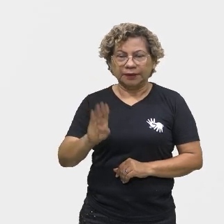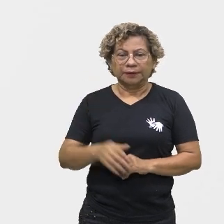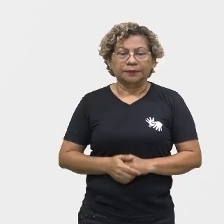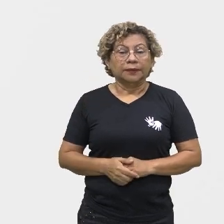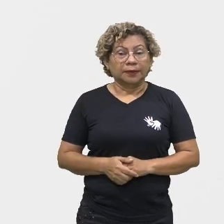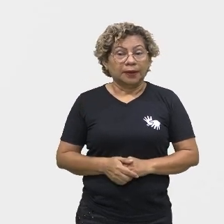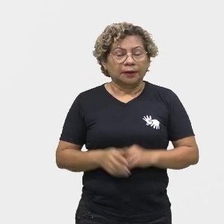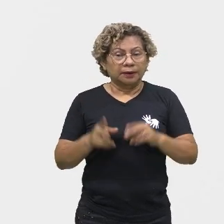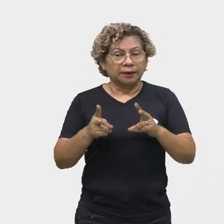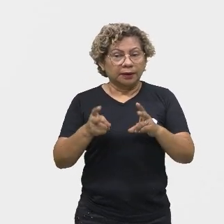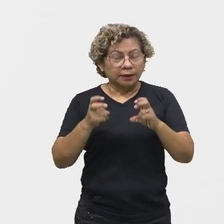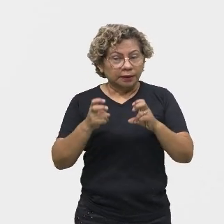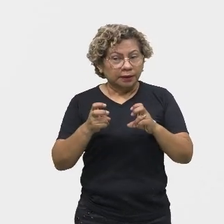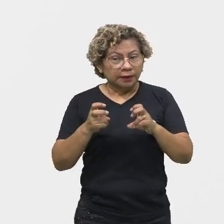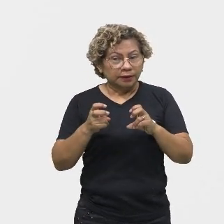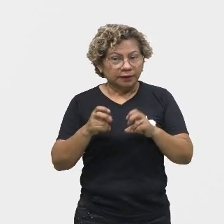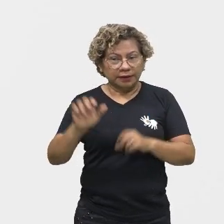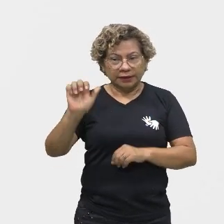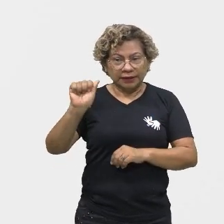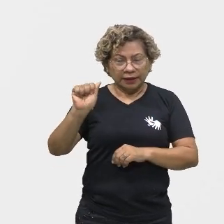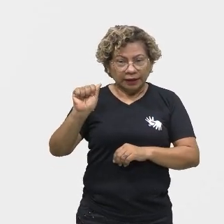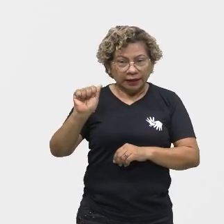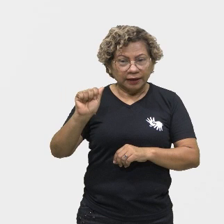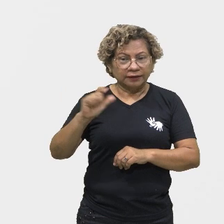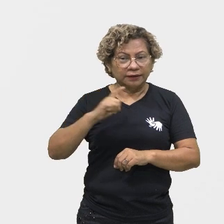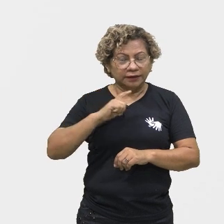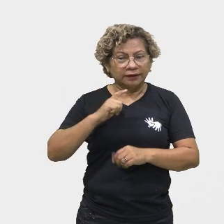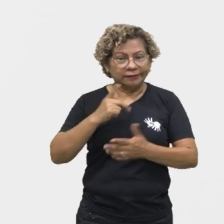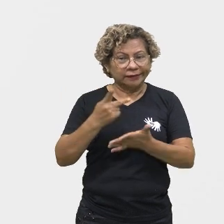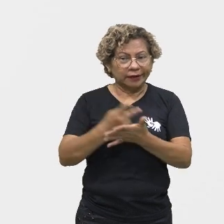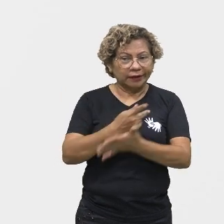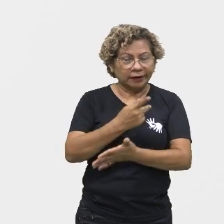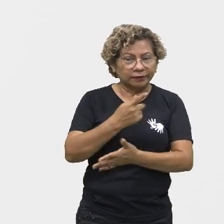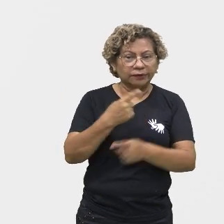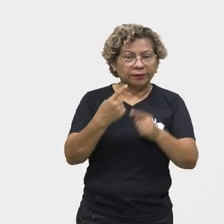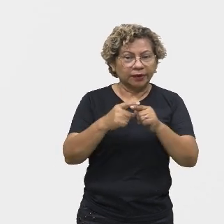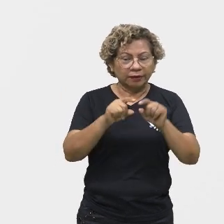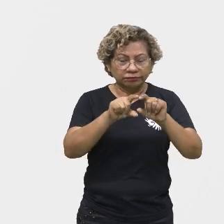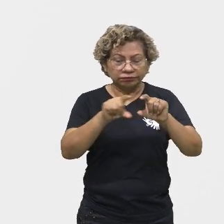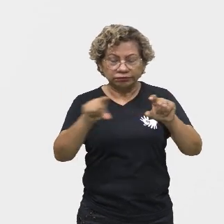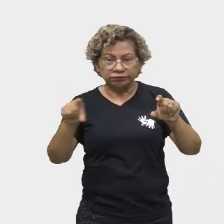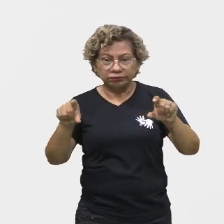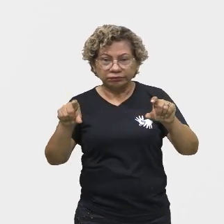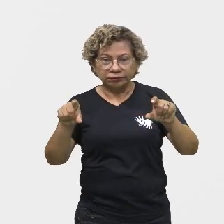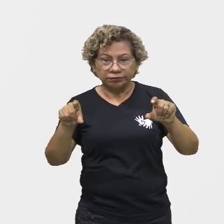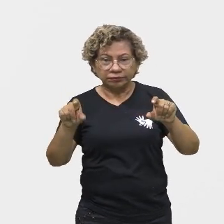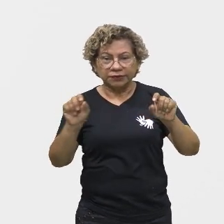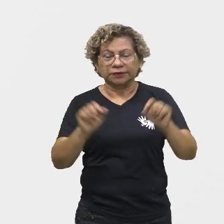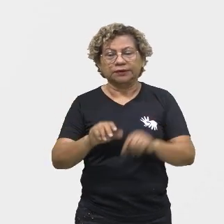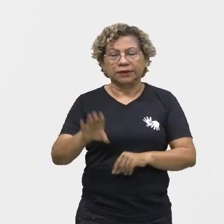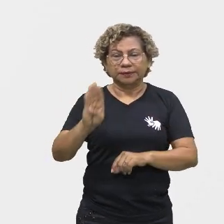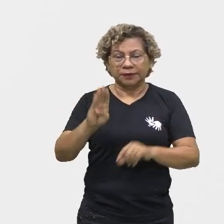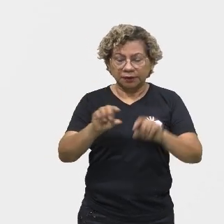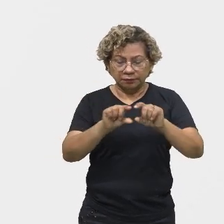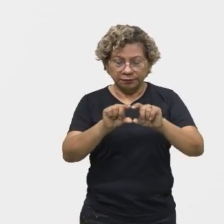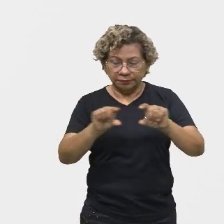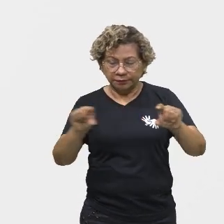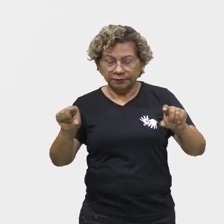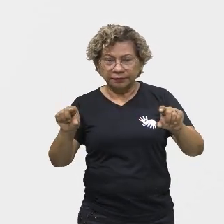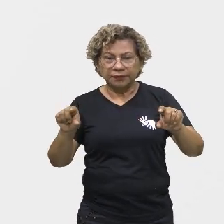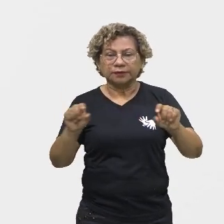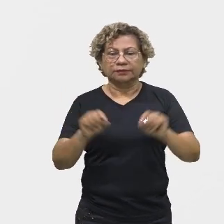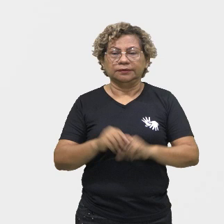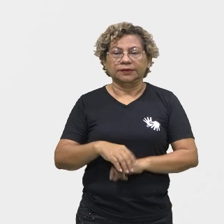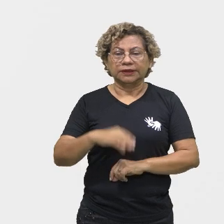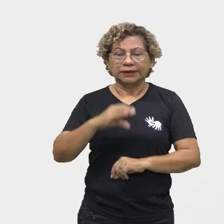dessa frase aí tem algo de errado, né? Vocês vão perceber também. Né? Analisa aí qual delas, o que está acontecendo com essa frase, o que